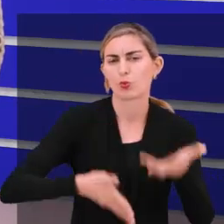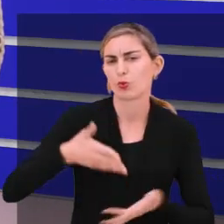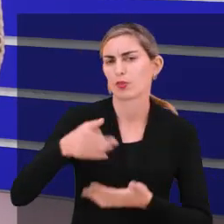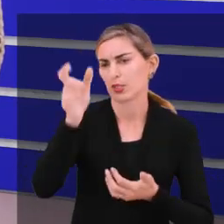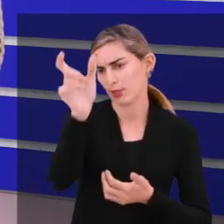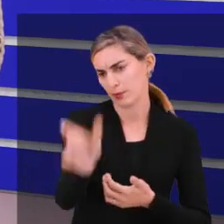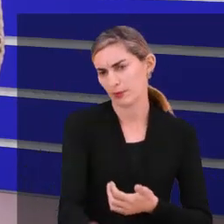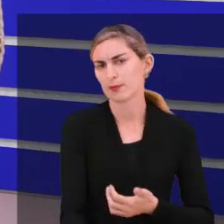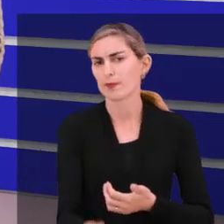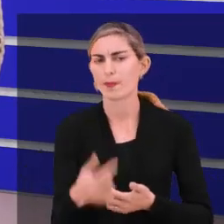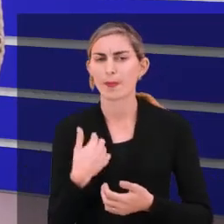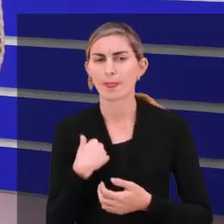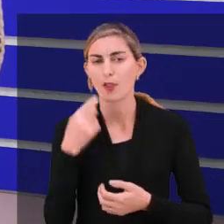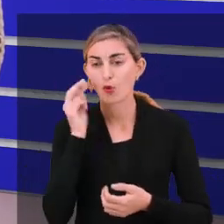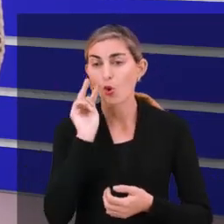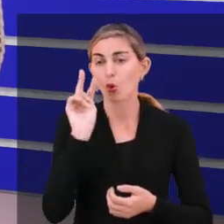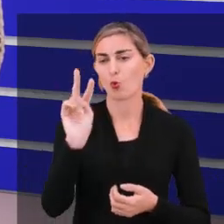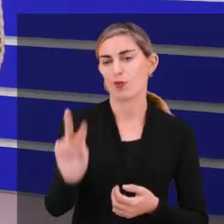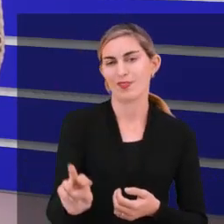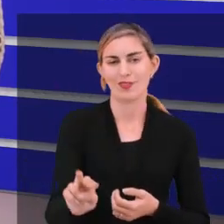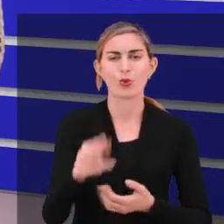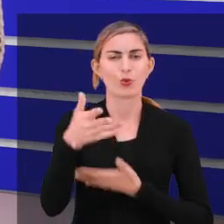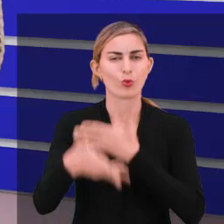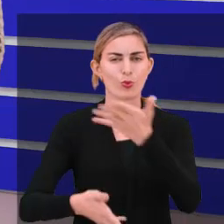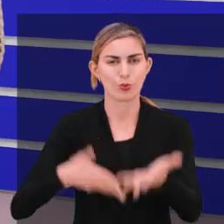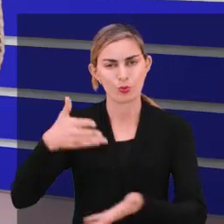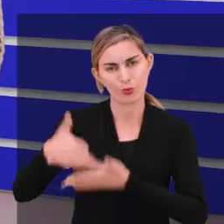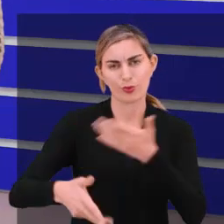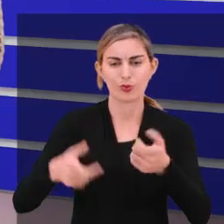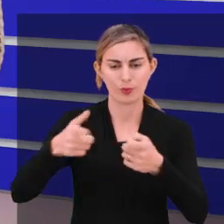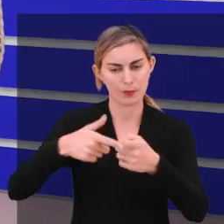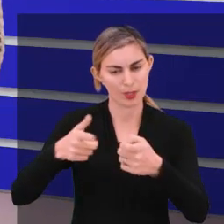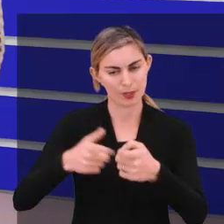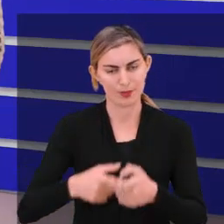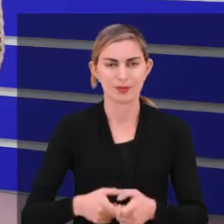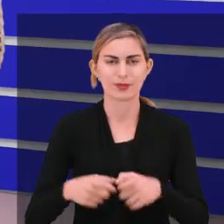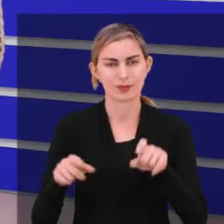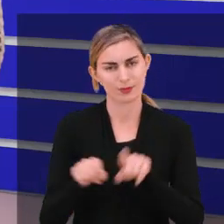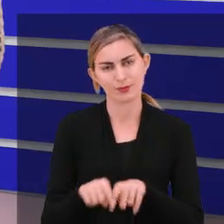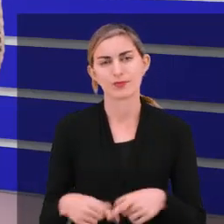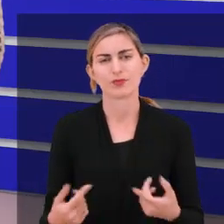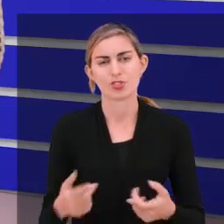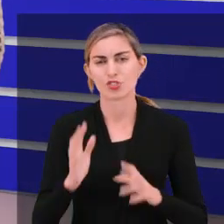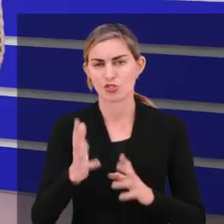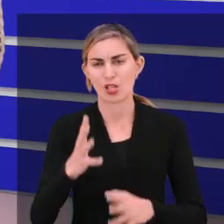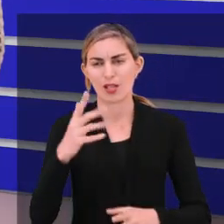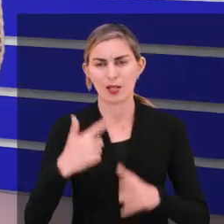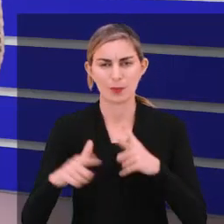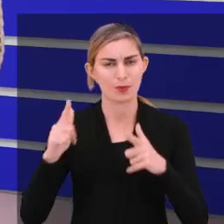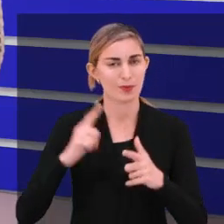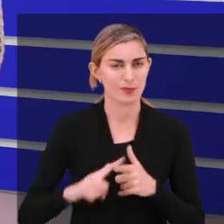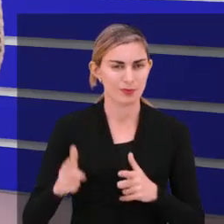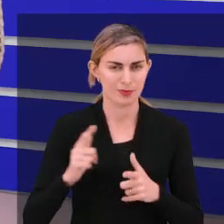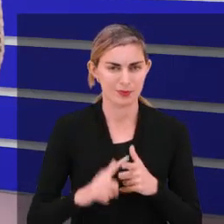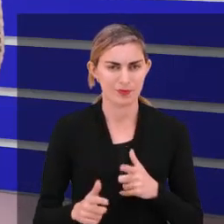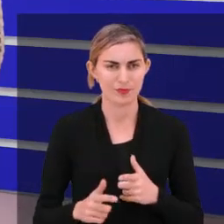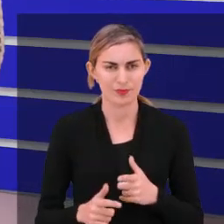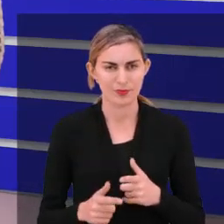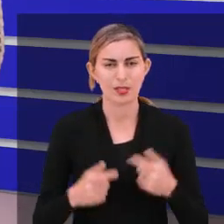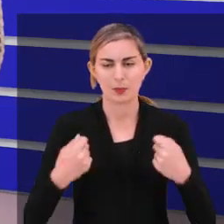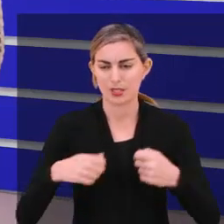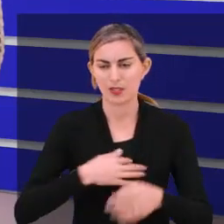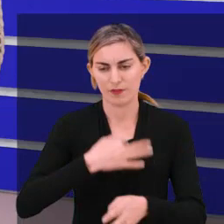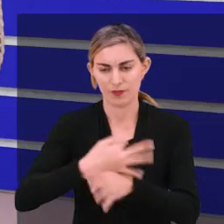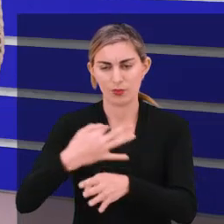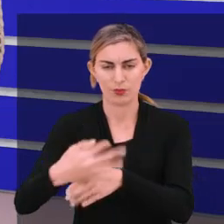cuidar dela, né? Que foi um olhar que cuidou lá da anestesista, já que ela tinha um conflito, que era